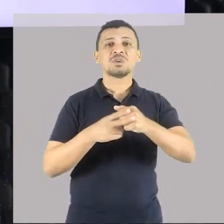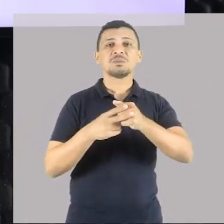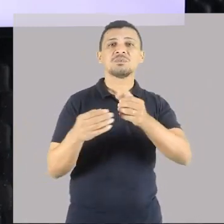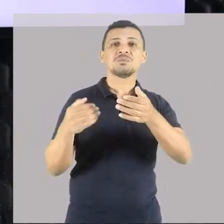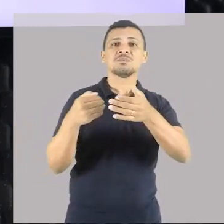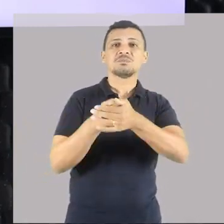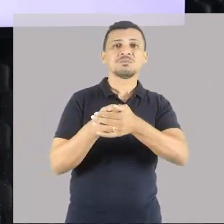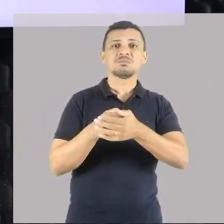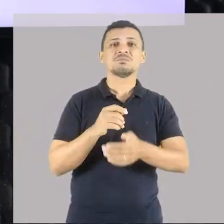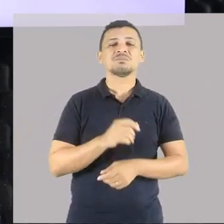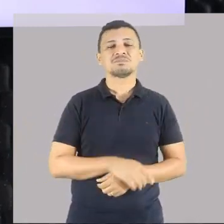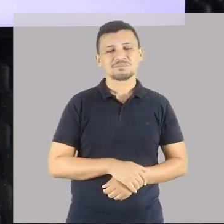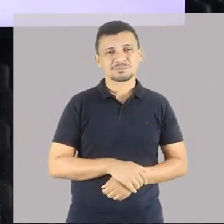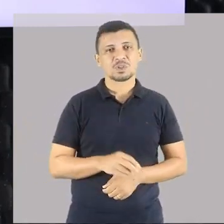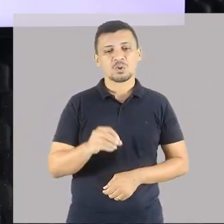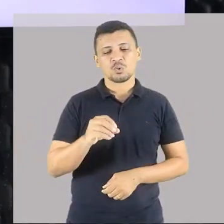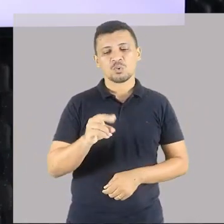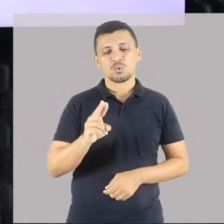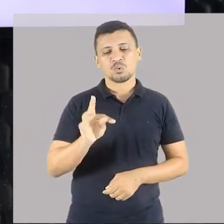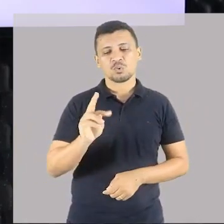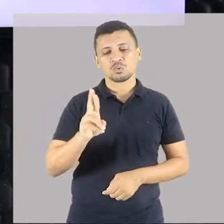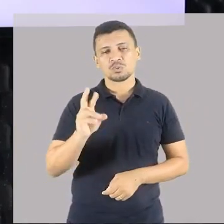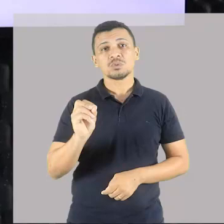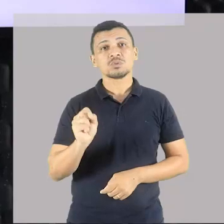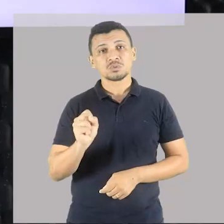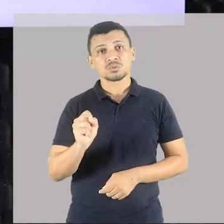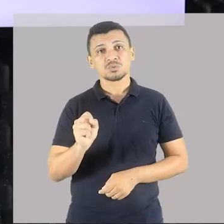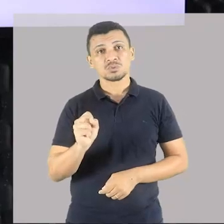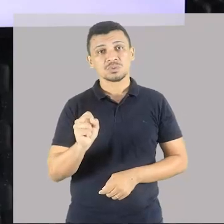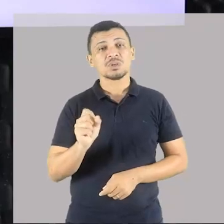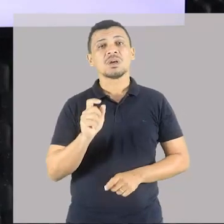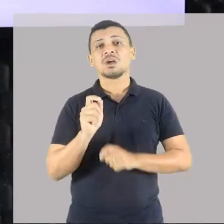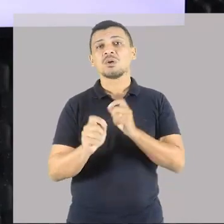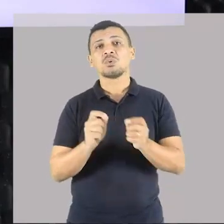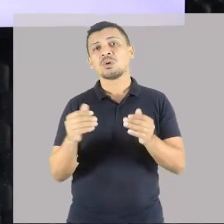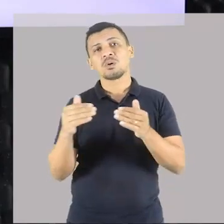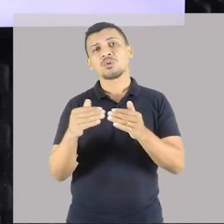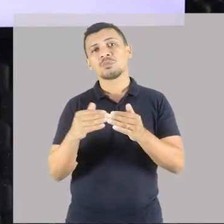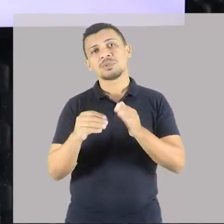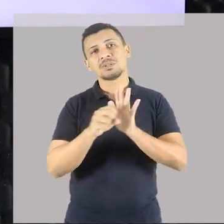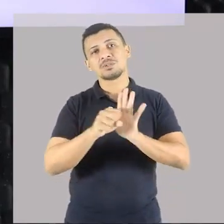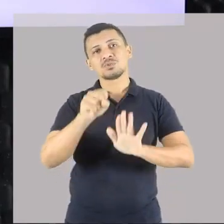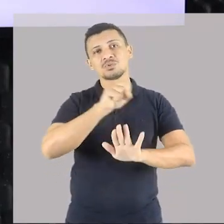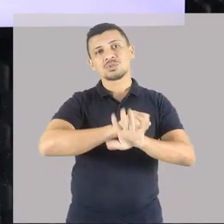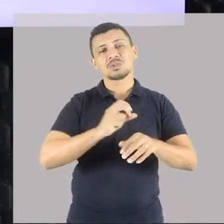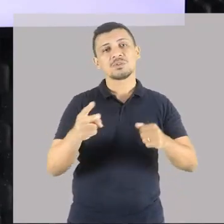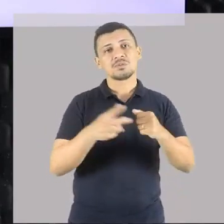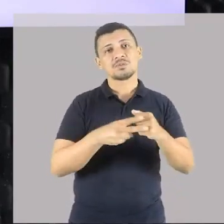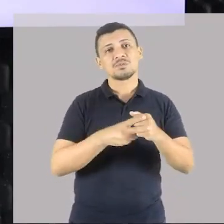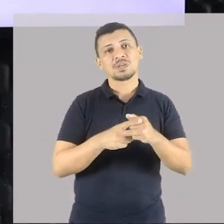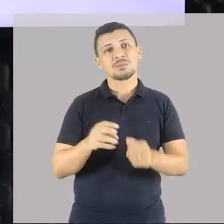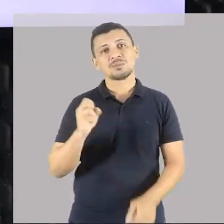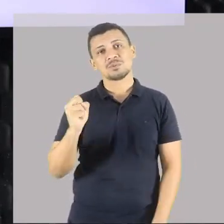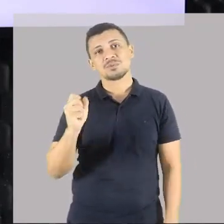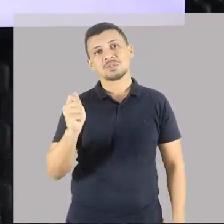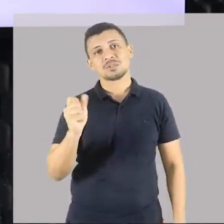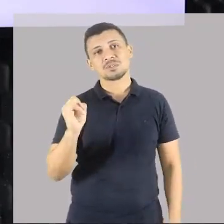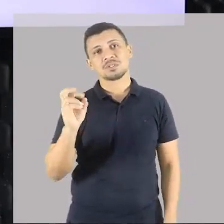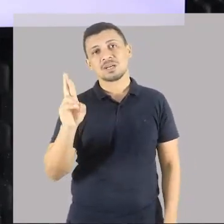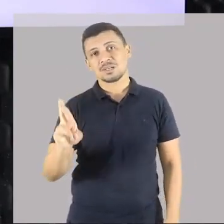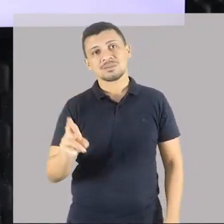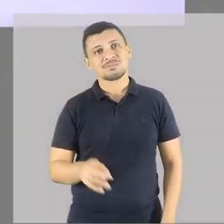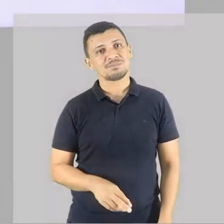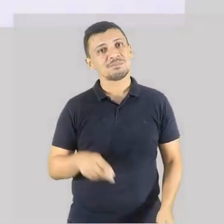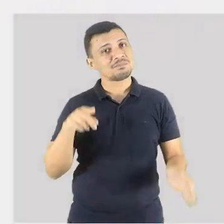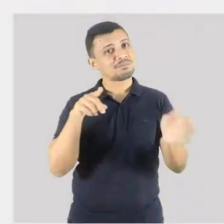saía? Outros. Então, tanto uns quanto outros são sujeitos do verbo sair. Então, pronto, resolvi